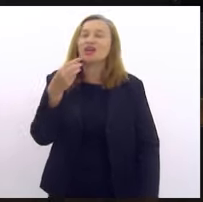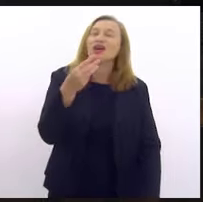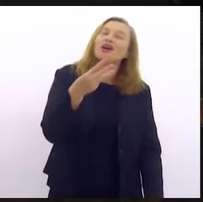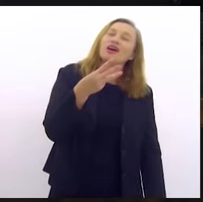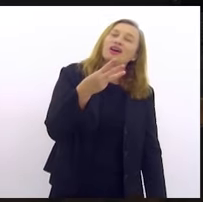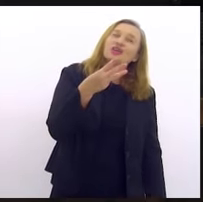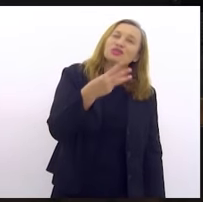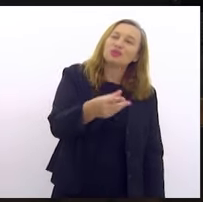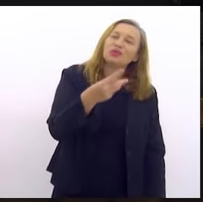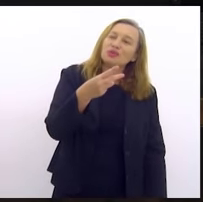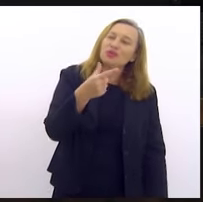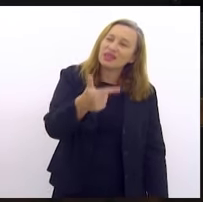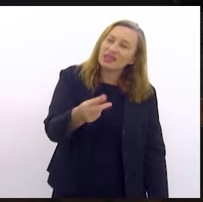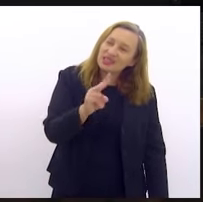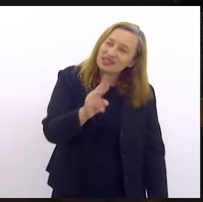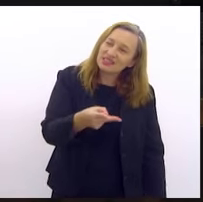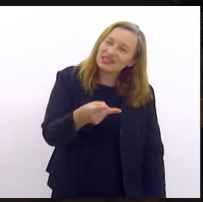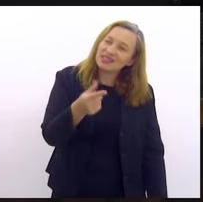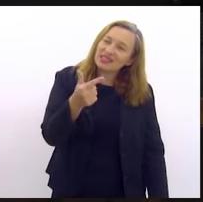2.875-A/14,